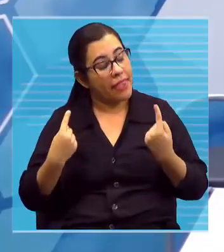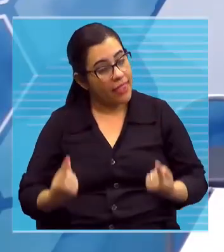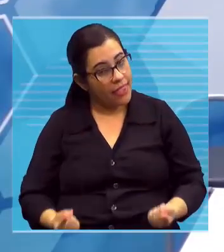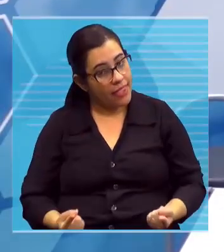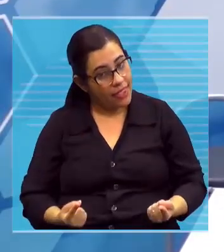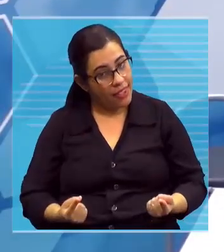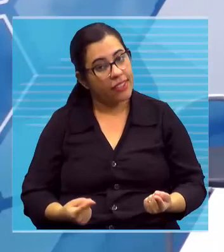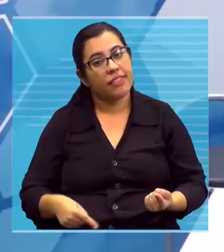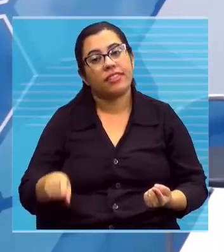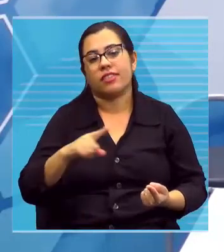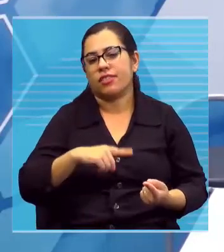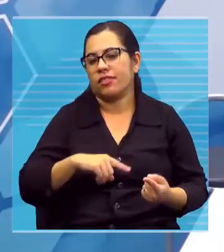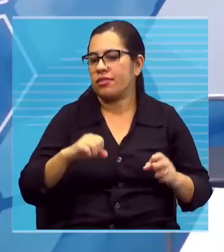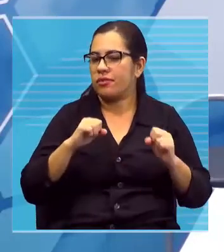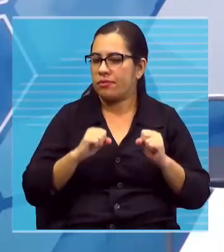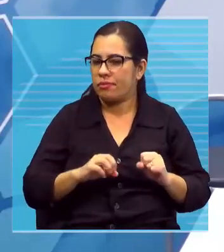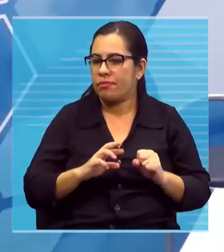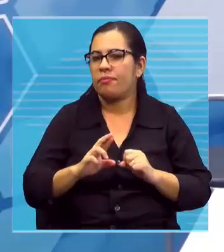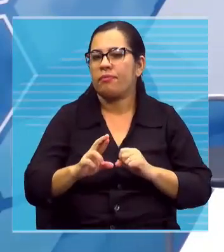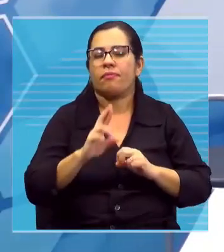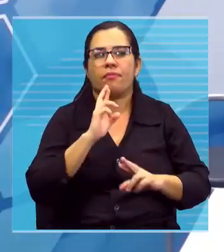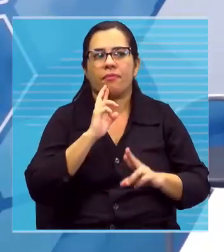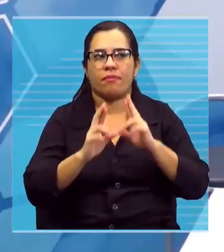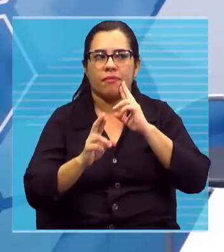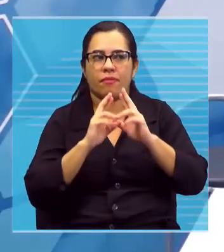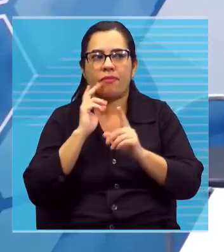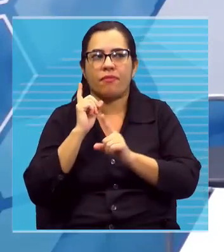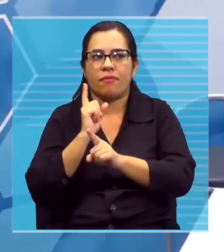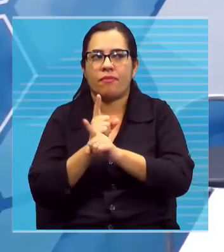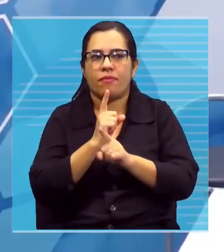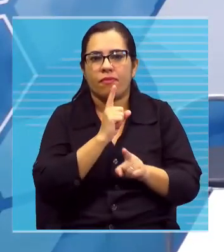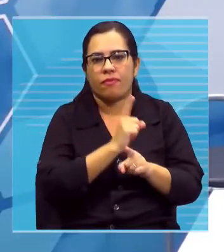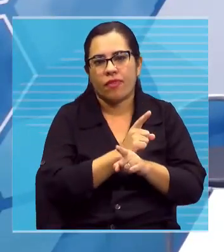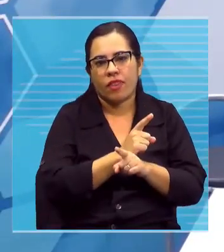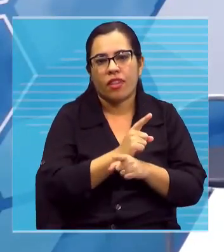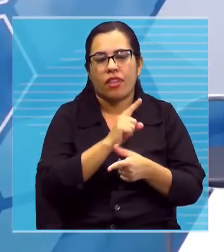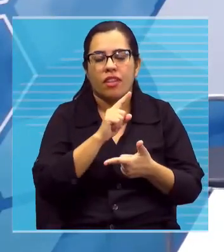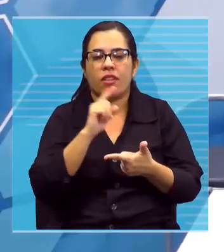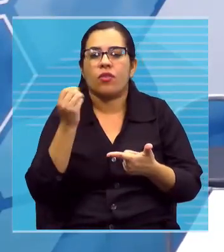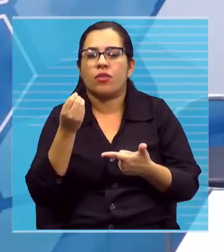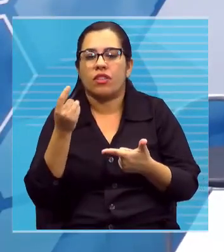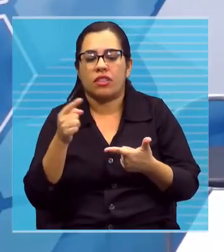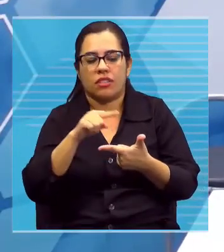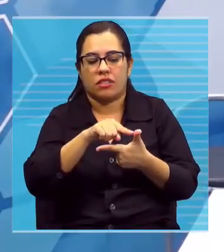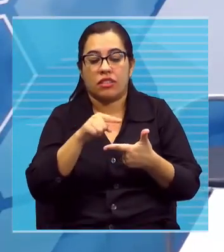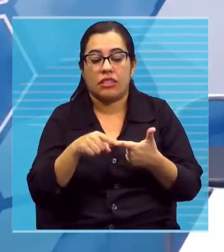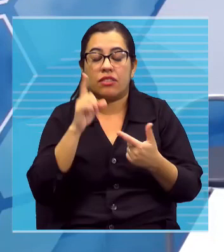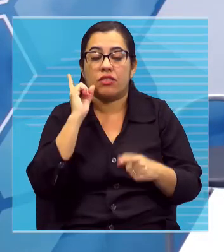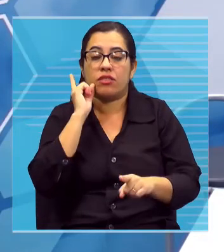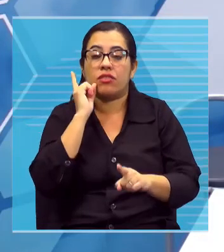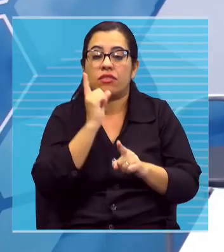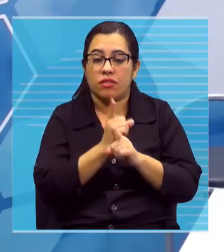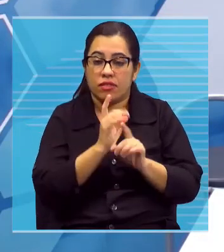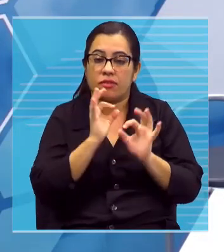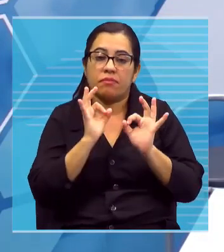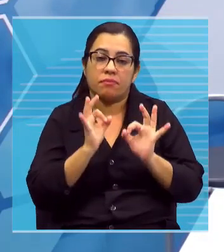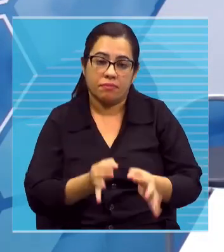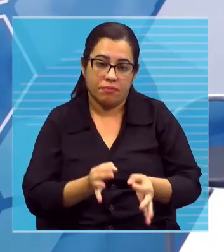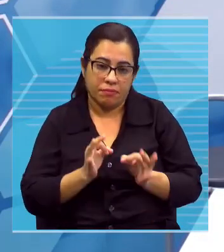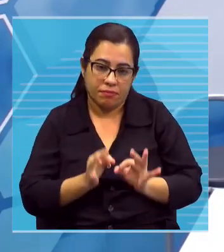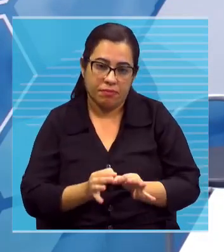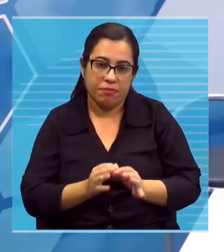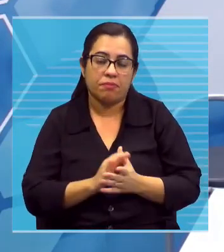não dava para responder tudo isso identificando o ângulo da dava para responder tudo isso